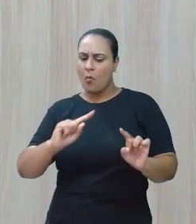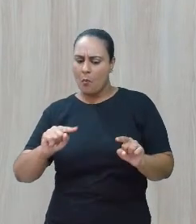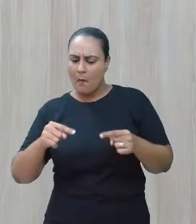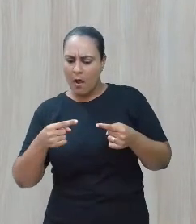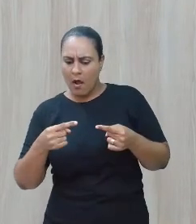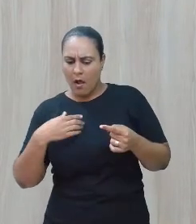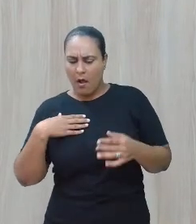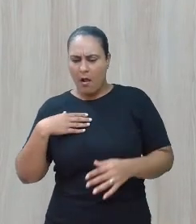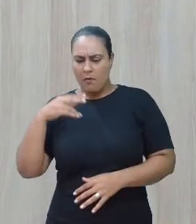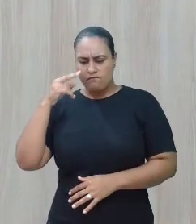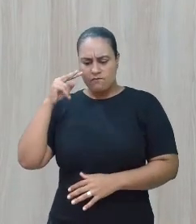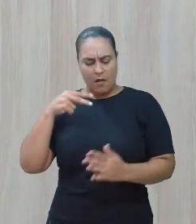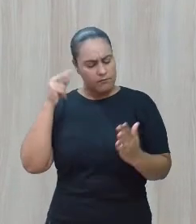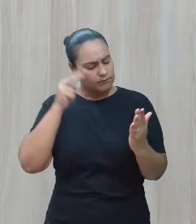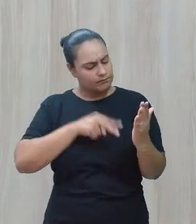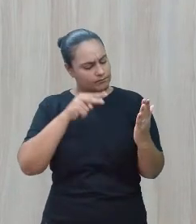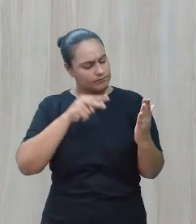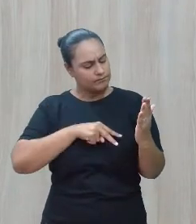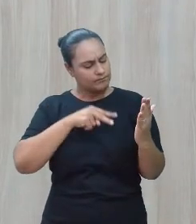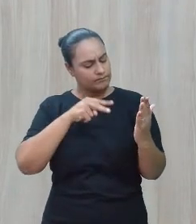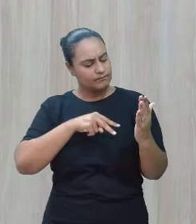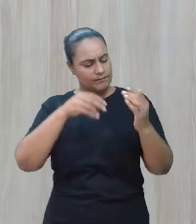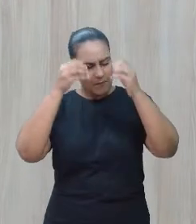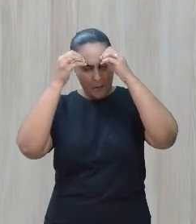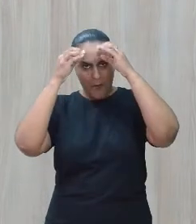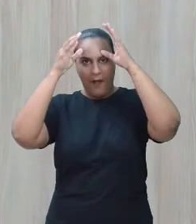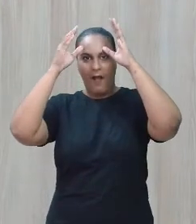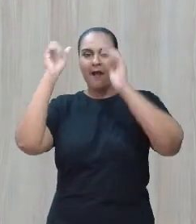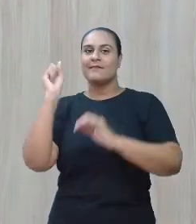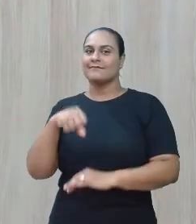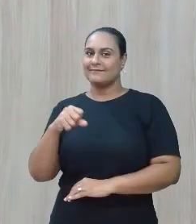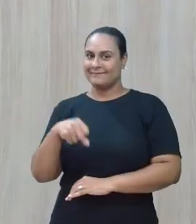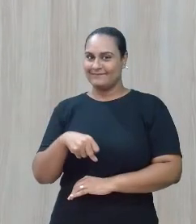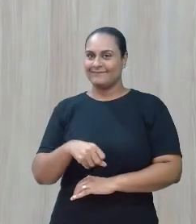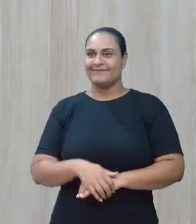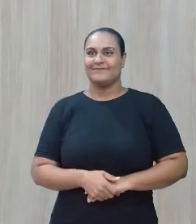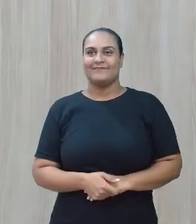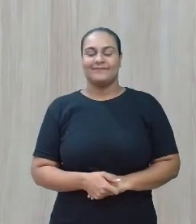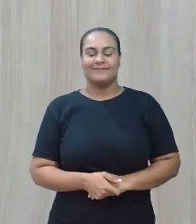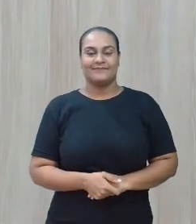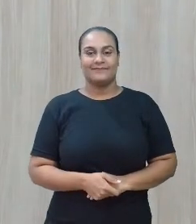ler, vai vir crescimento sim, e entendimento também.